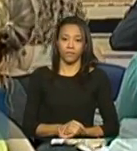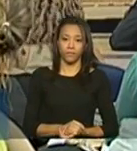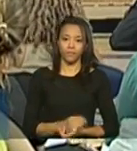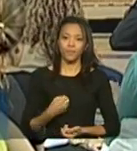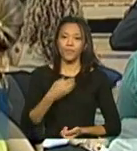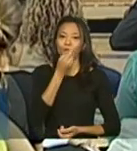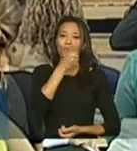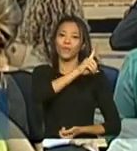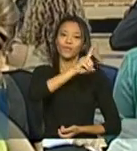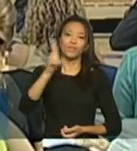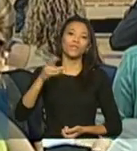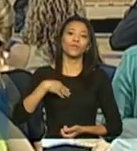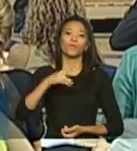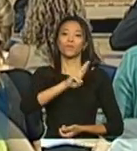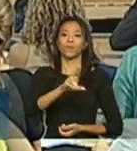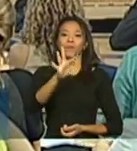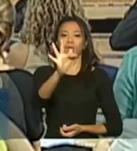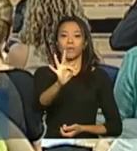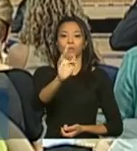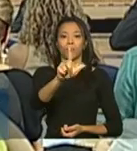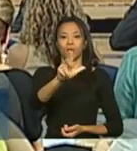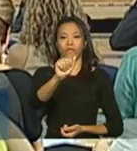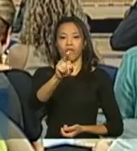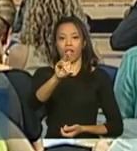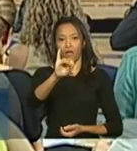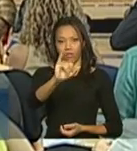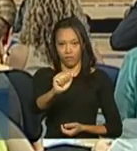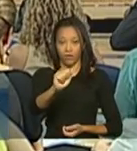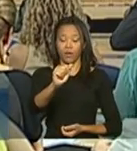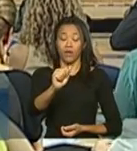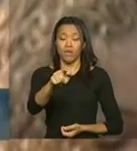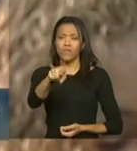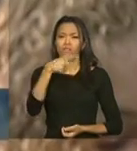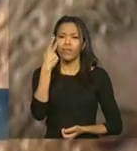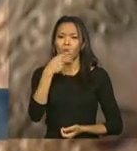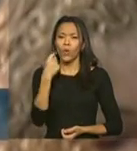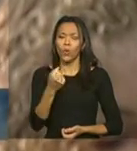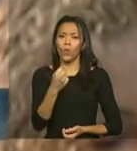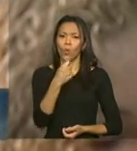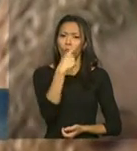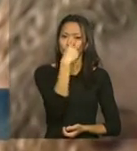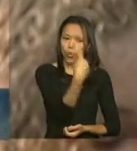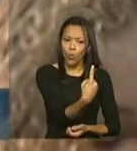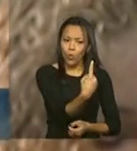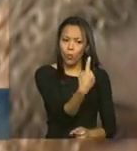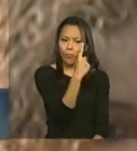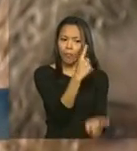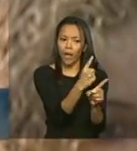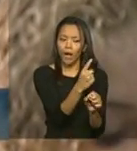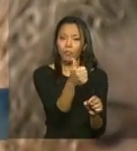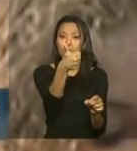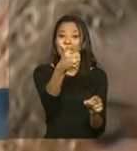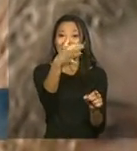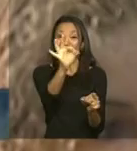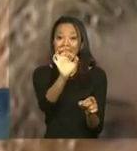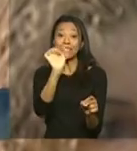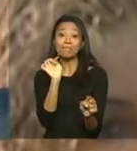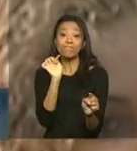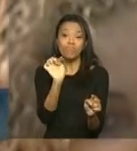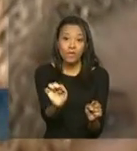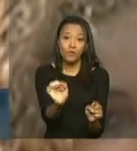Oi, bom dia, ministro. Flávia da Folha. Os senhores mencionaram a meta de menos de um caso por 10 mil habitantes. Só queria entender qual